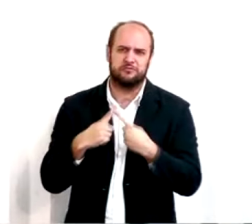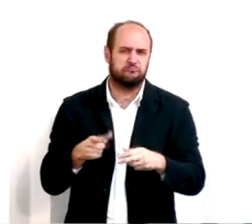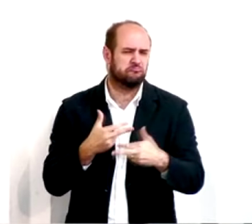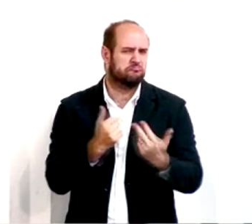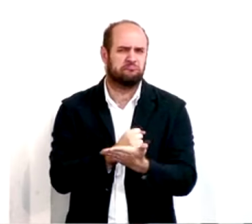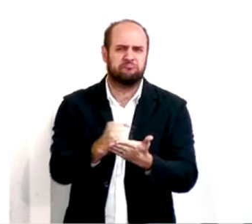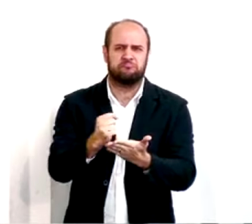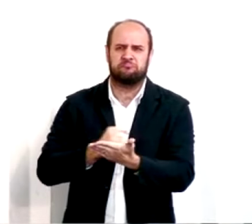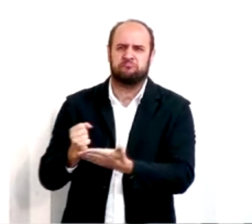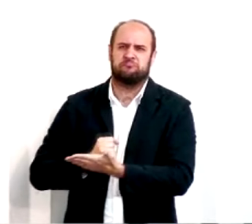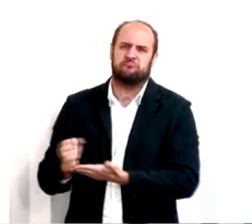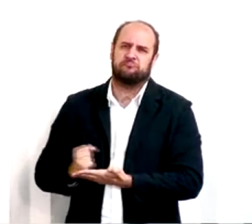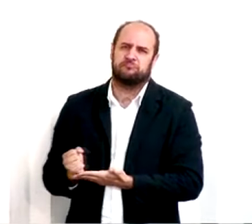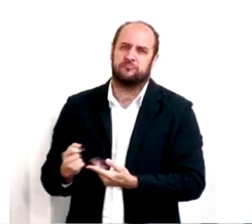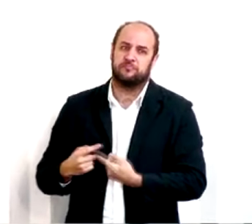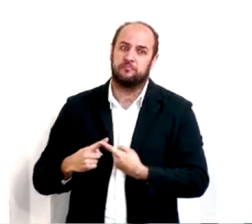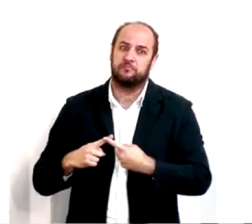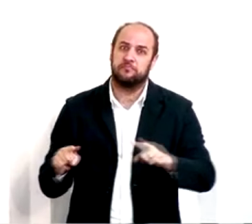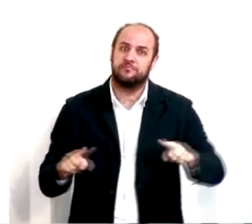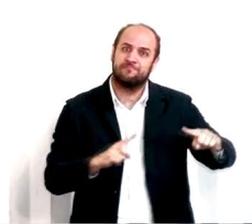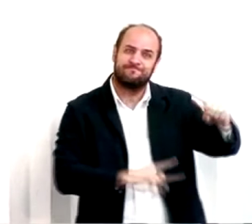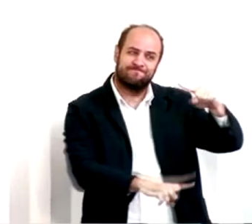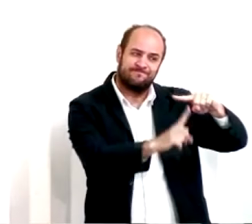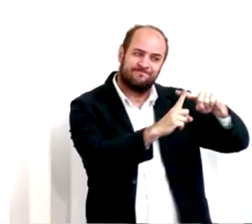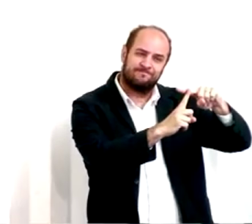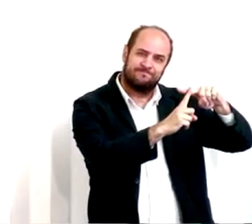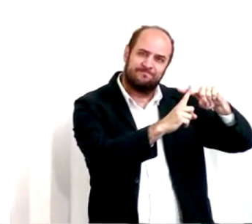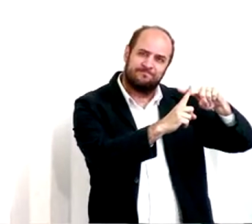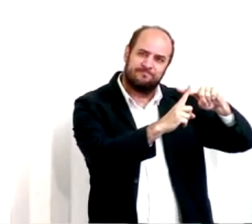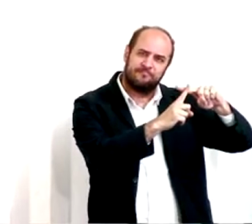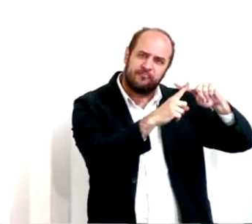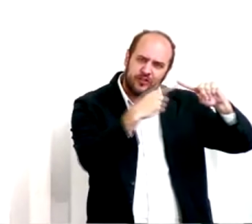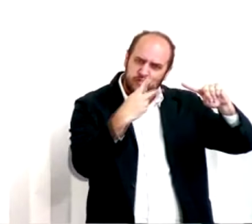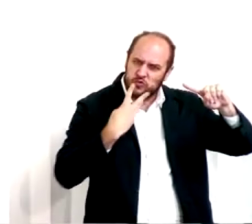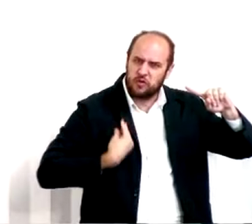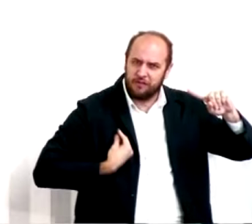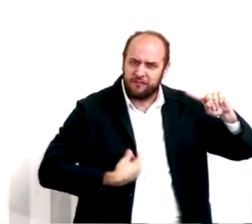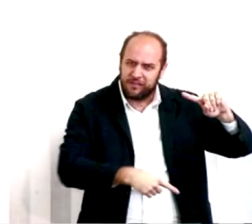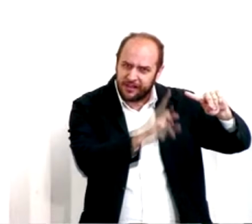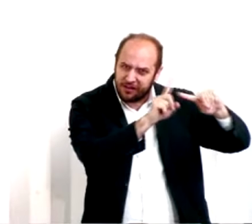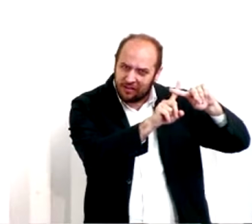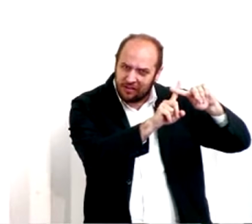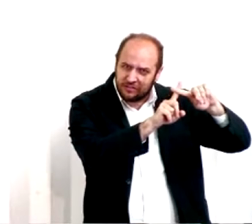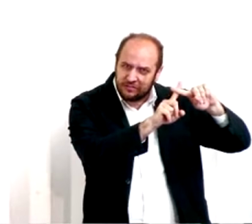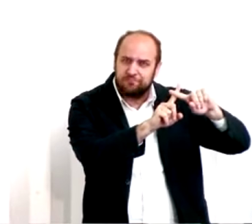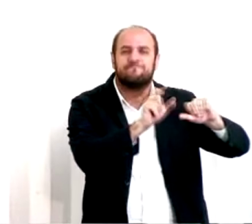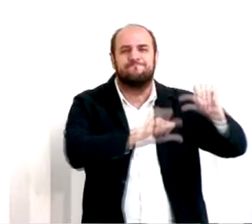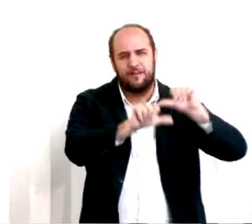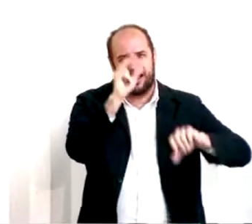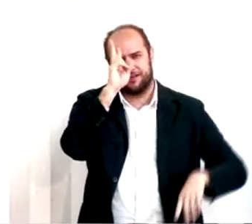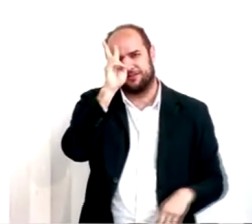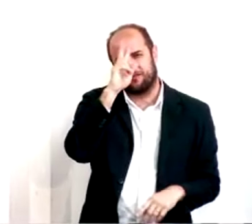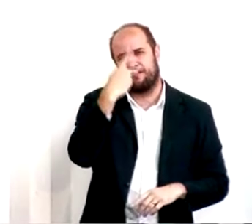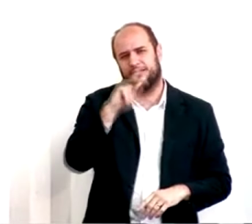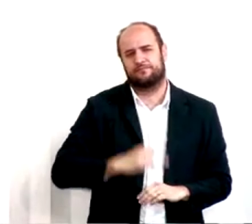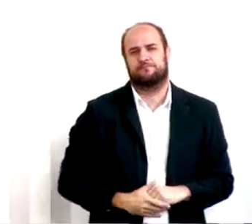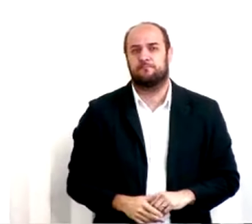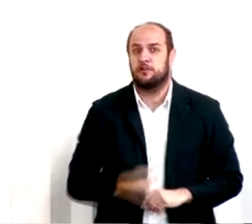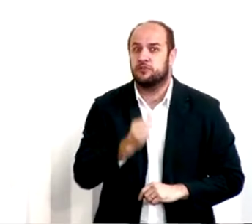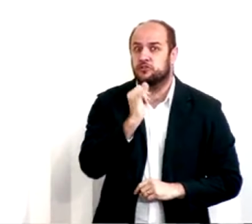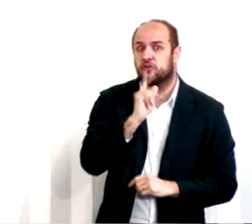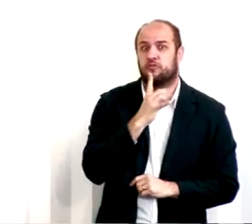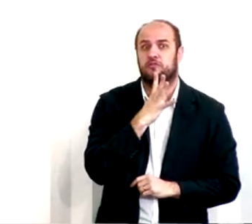passará mas a cruz de Cristo na sua e muda a sua história e se você